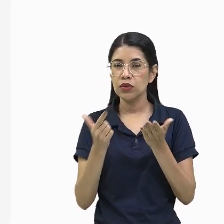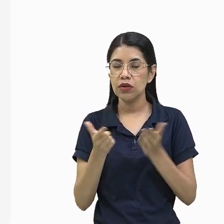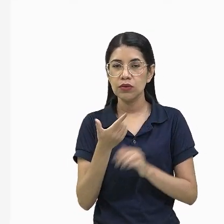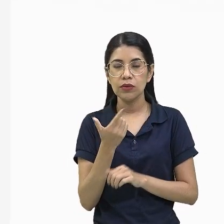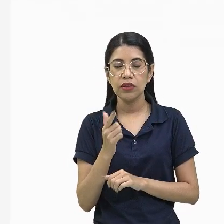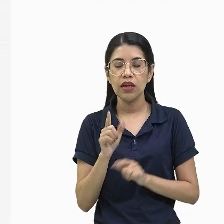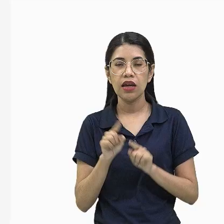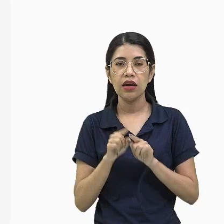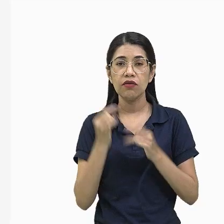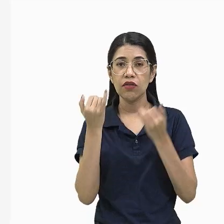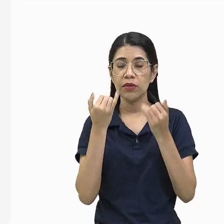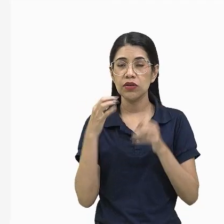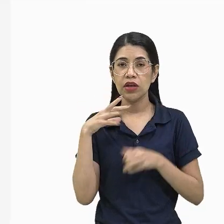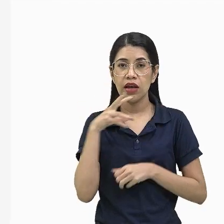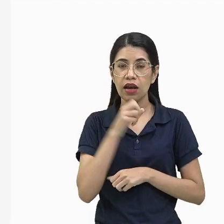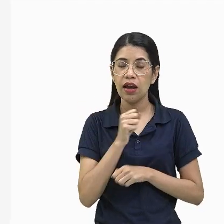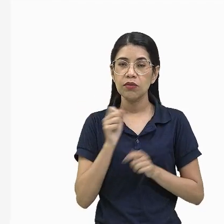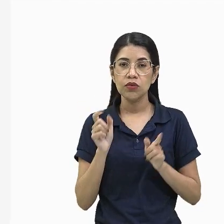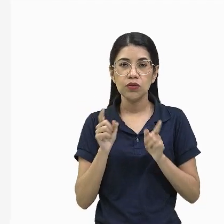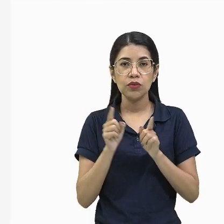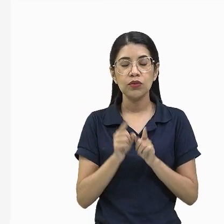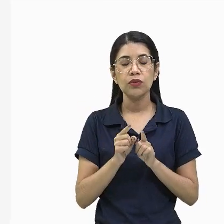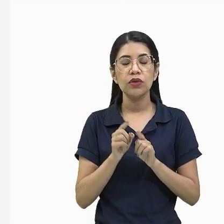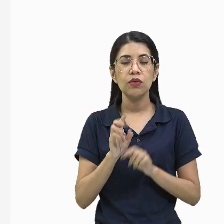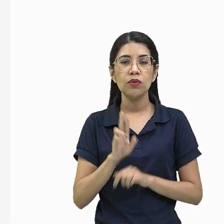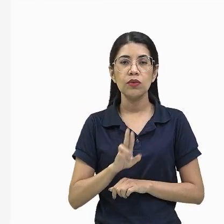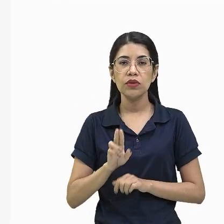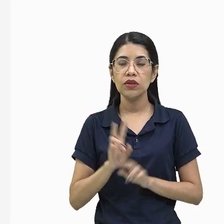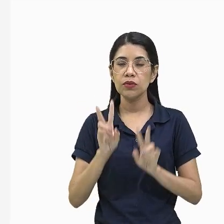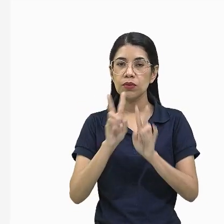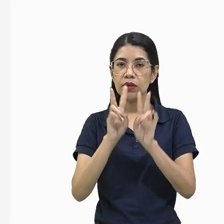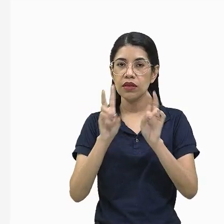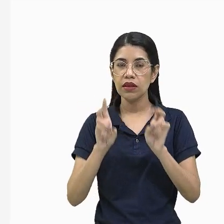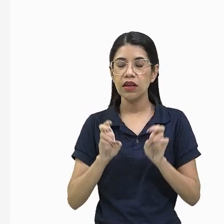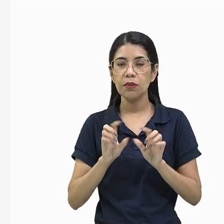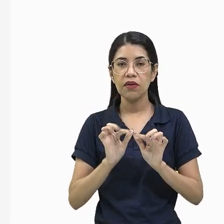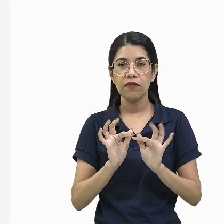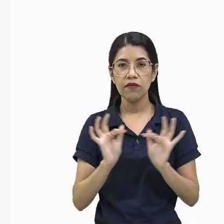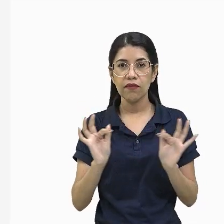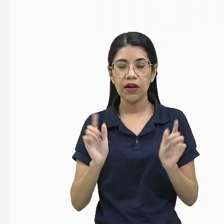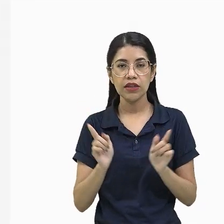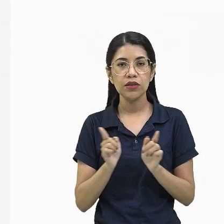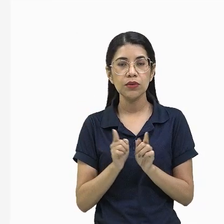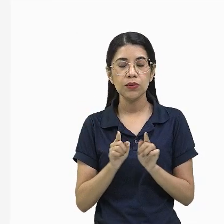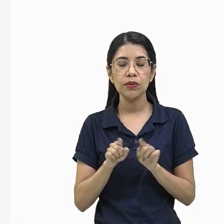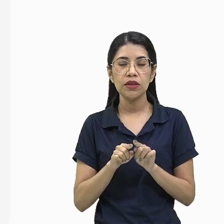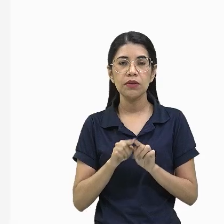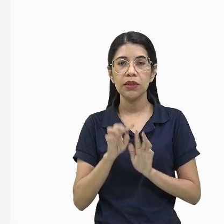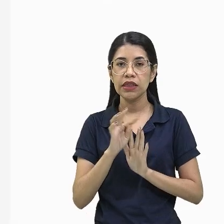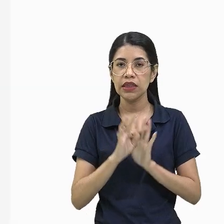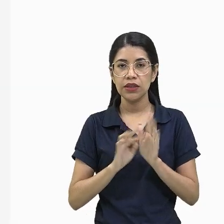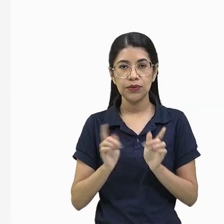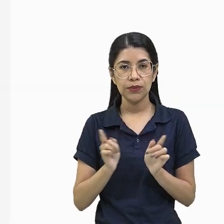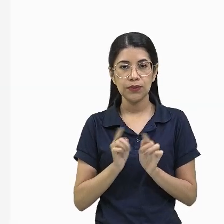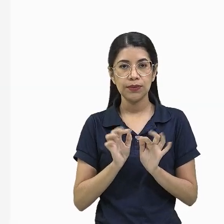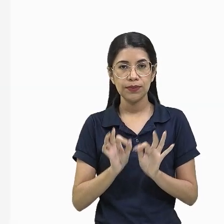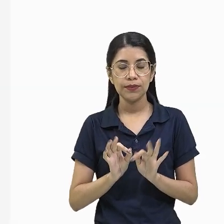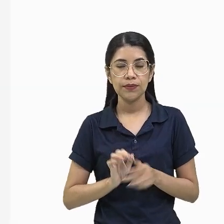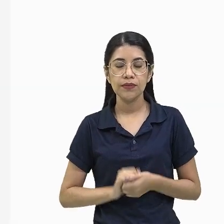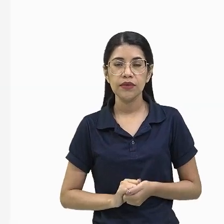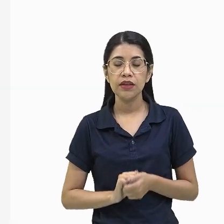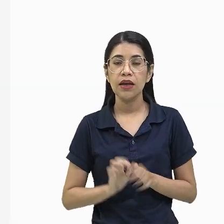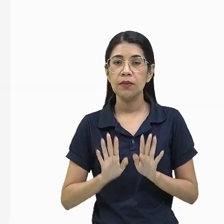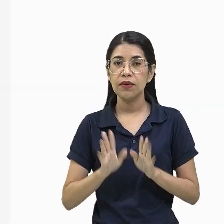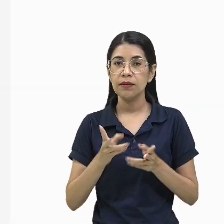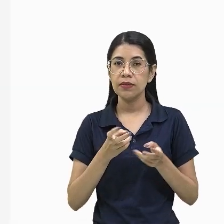curtas, são informações rápidas, transmitidas por meio de títulos e slogans curtos e textos curtos também. Ok? Você